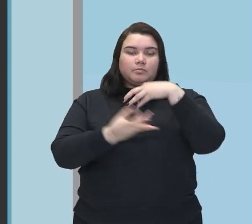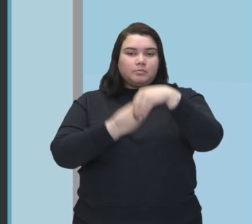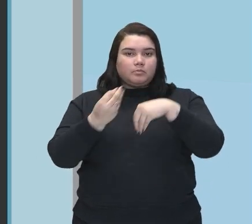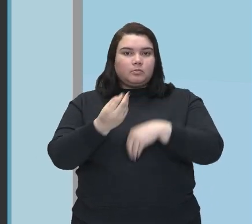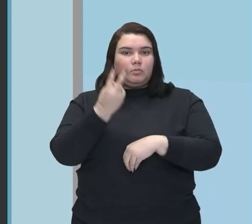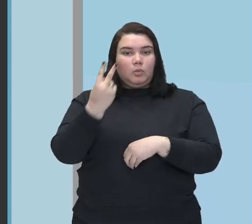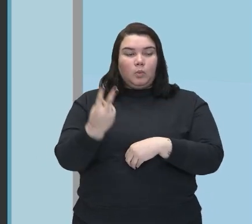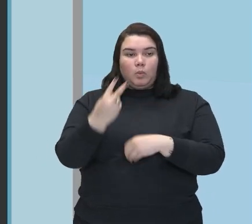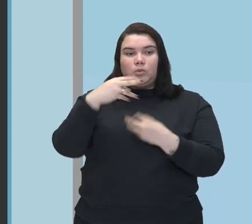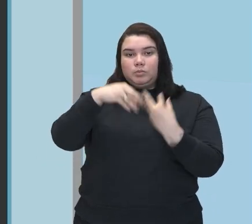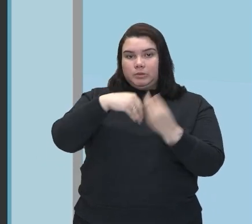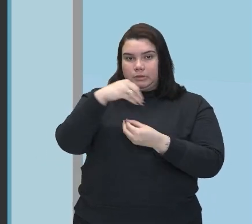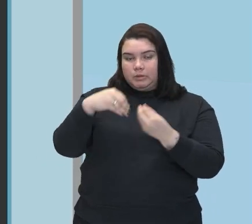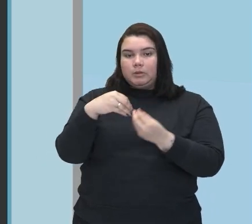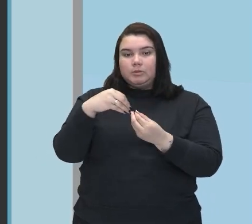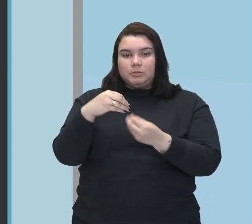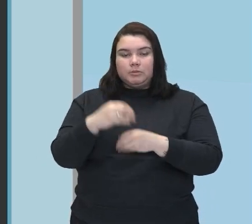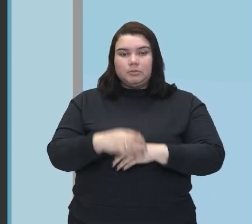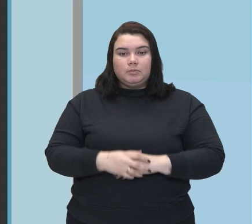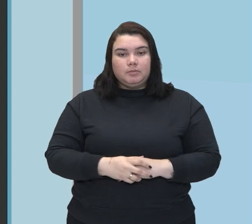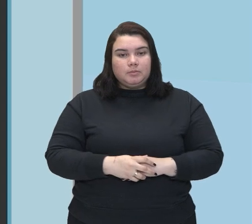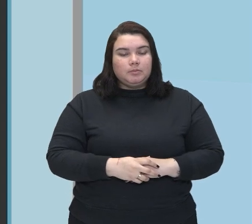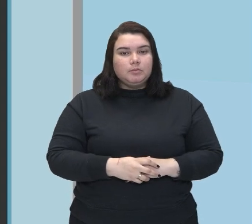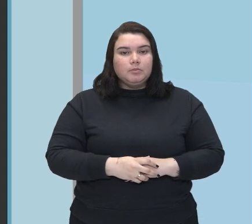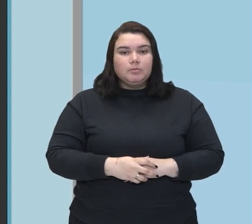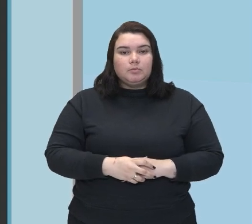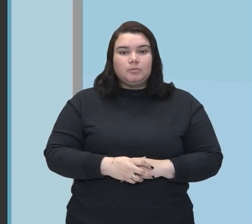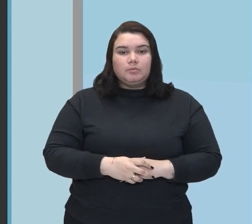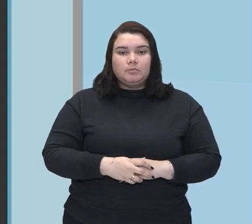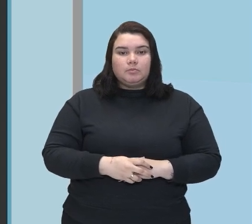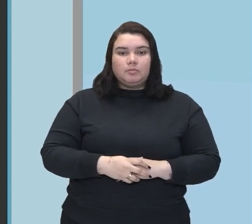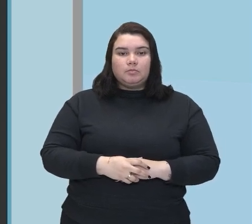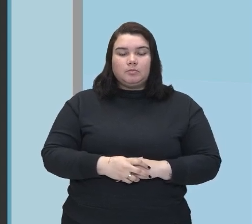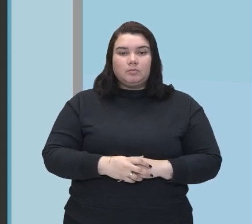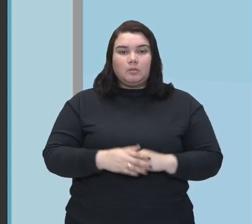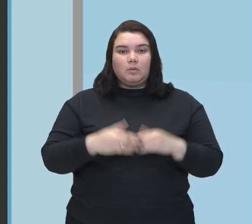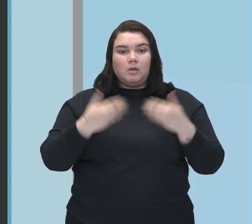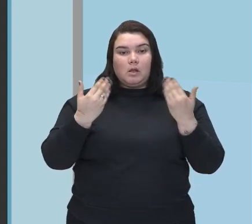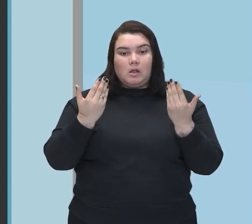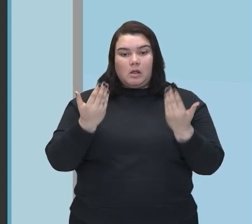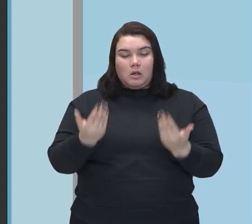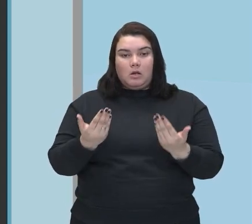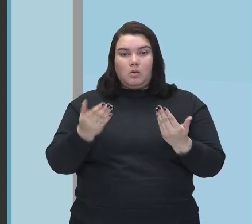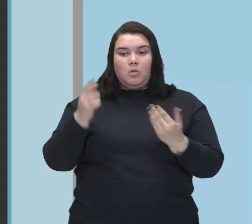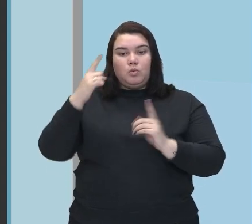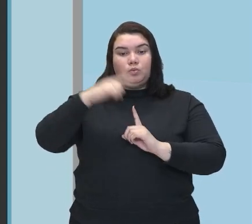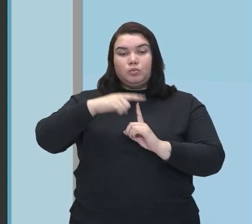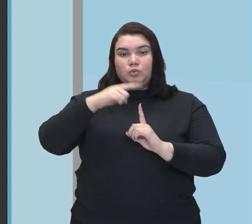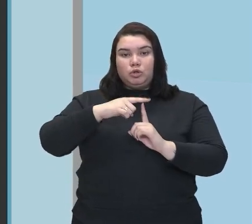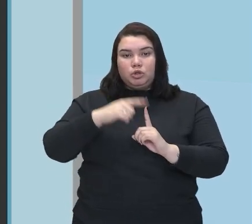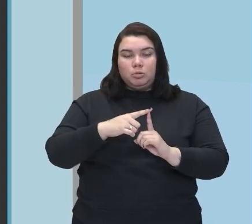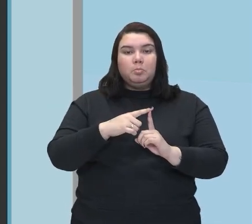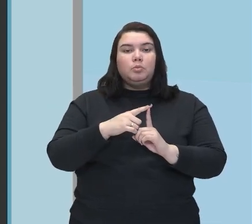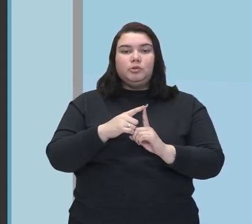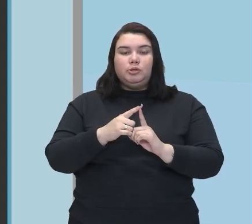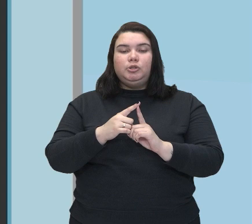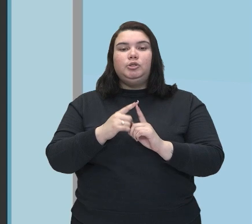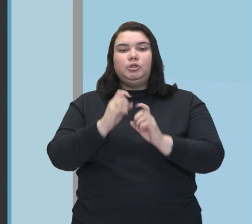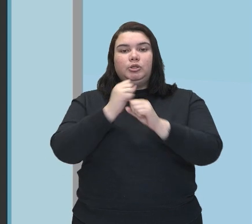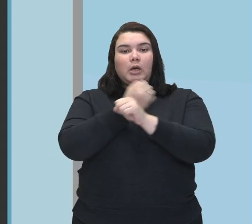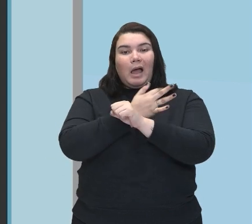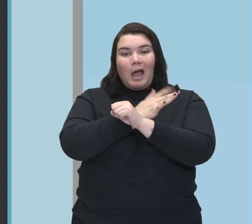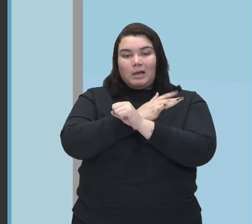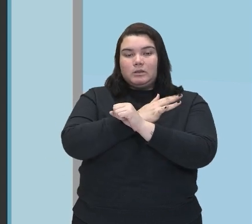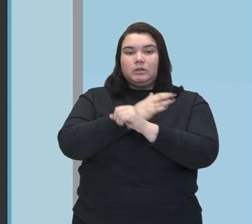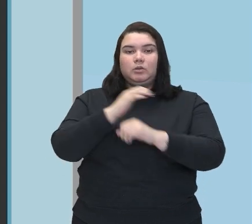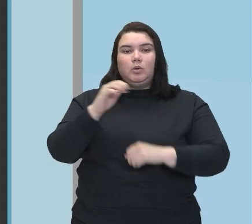duas substâncias, o destrógeno e o levógeno. O ácido lático destrógeno é uma substância que ela